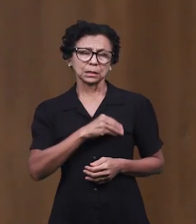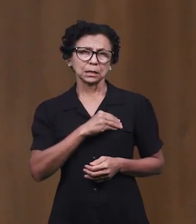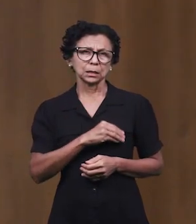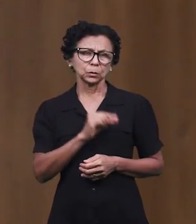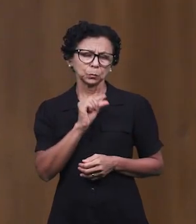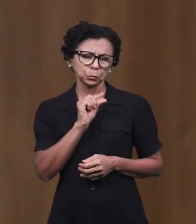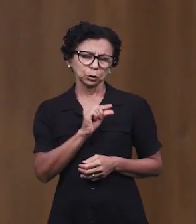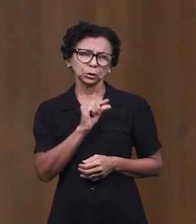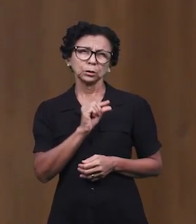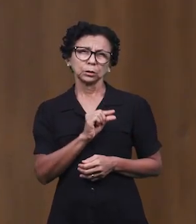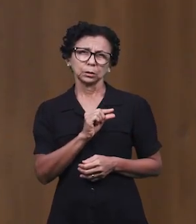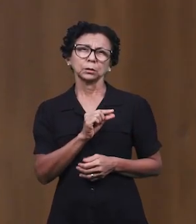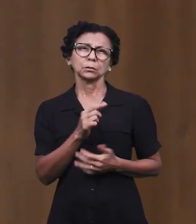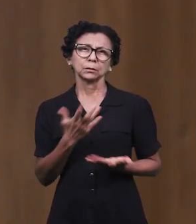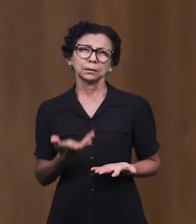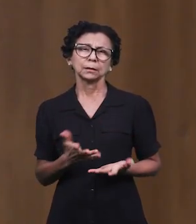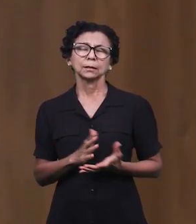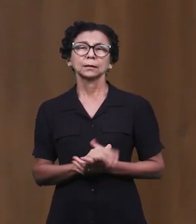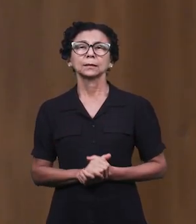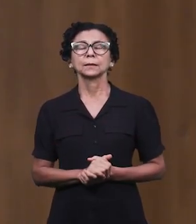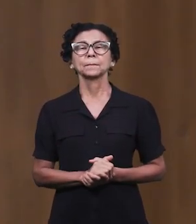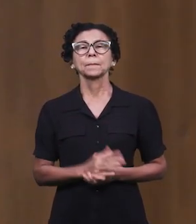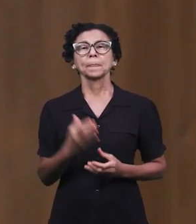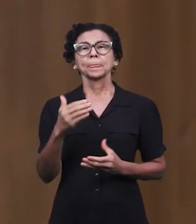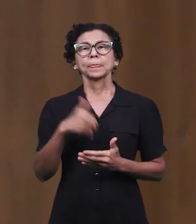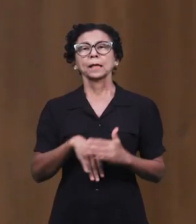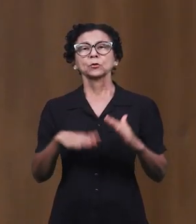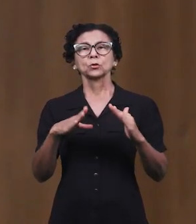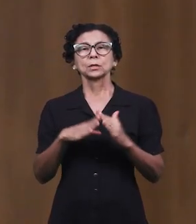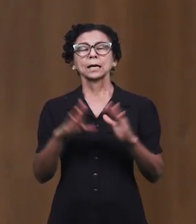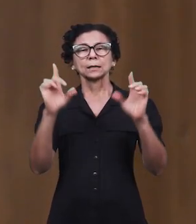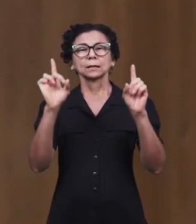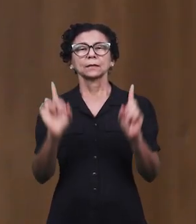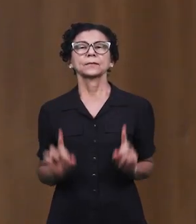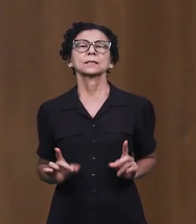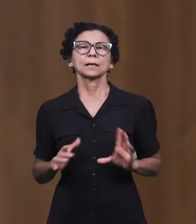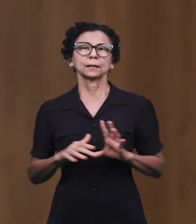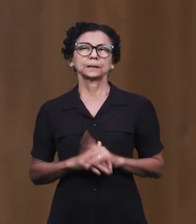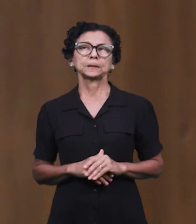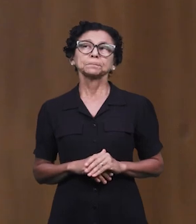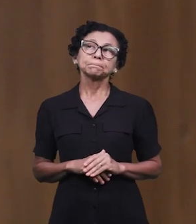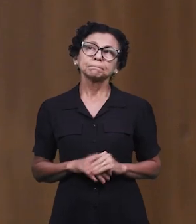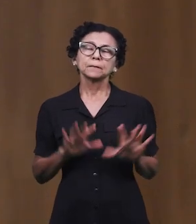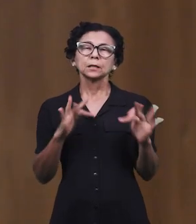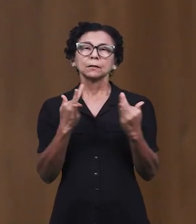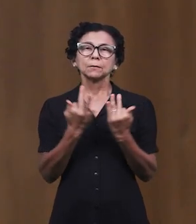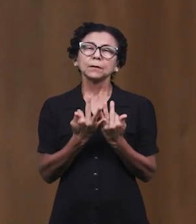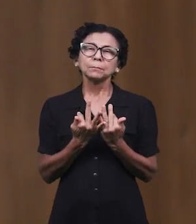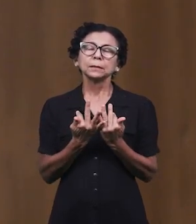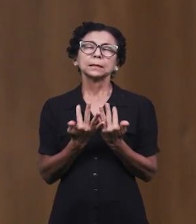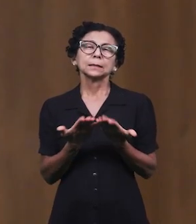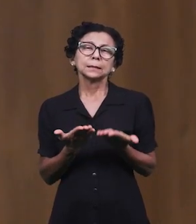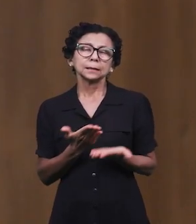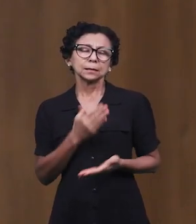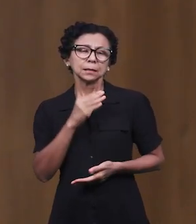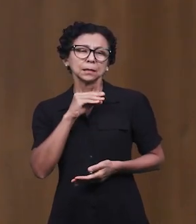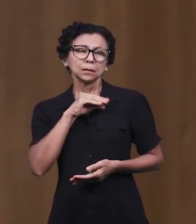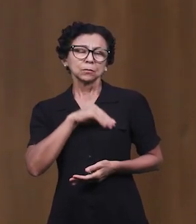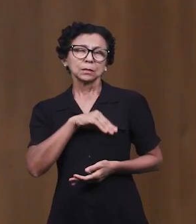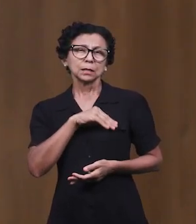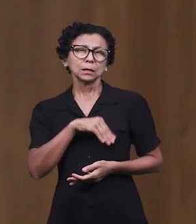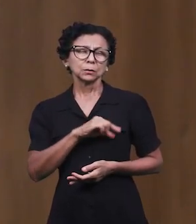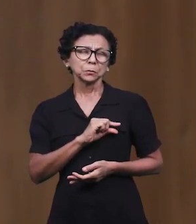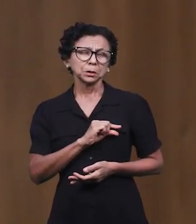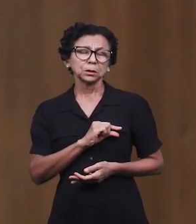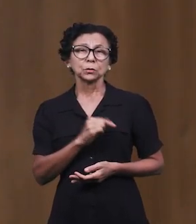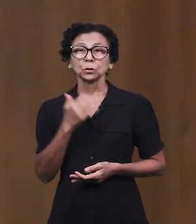a gente tem uma pessoa com deficiência dentro de casa e a minha família é de baixa renda, eu posso solicitar esse benefício. Ele é